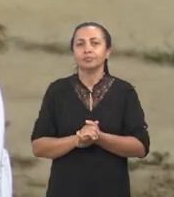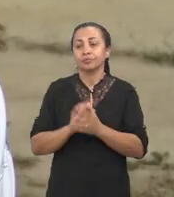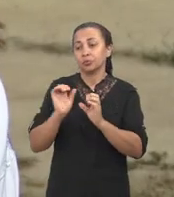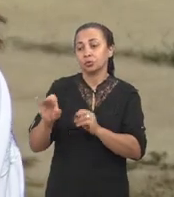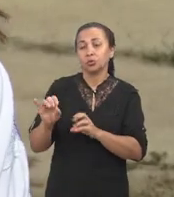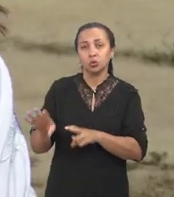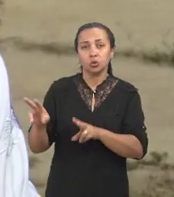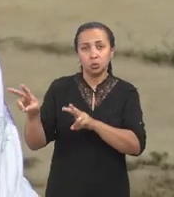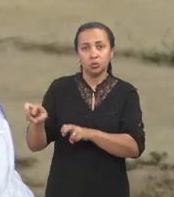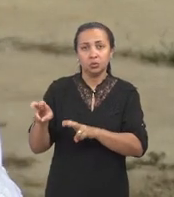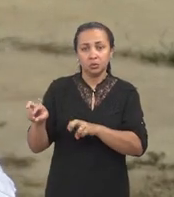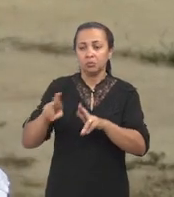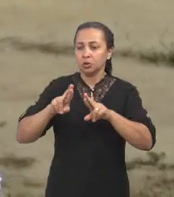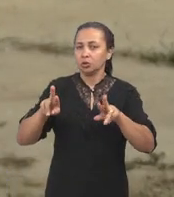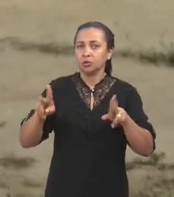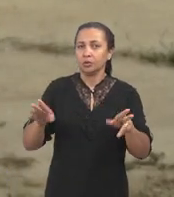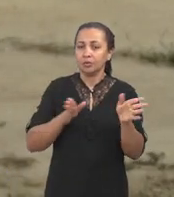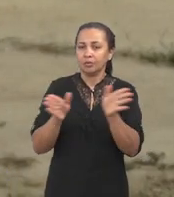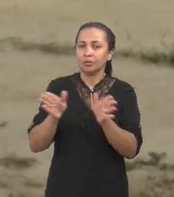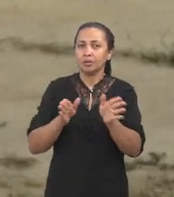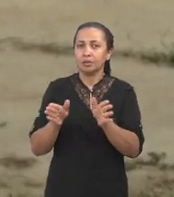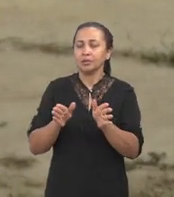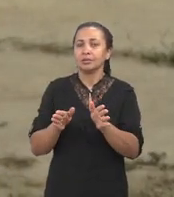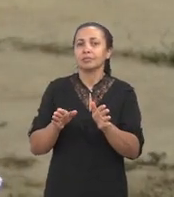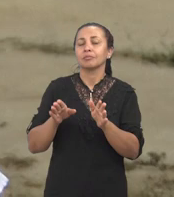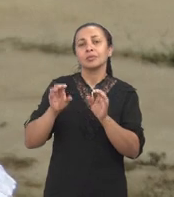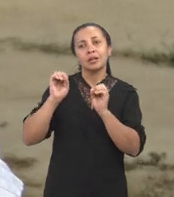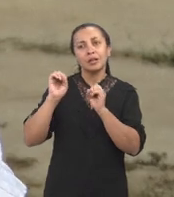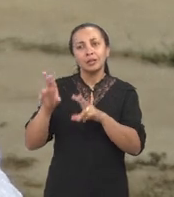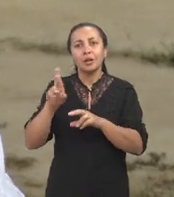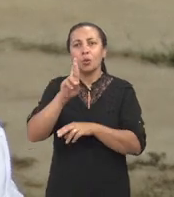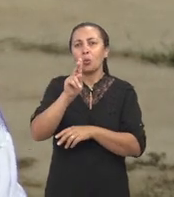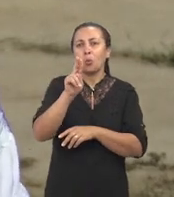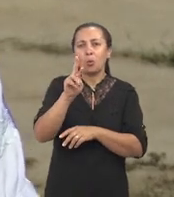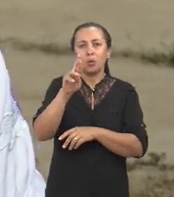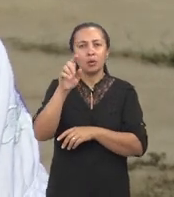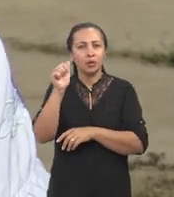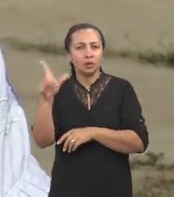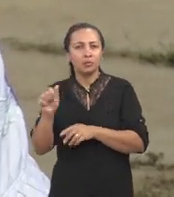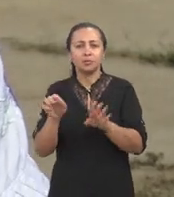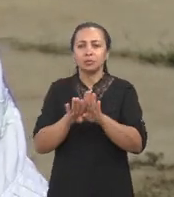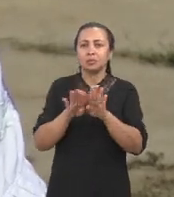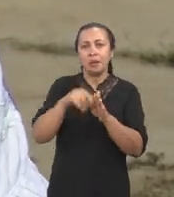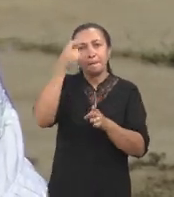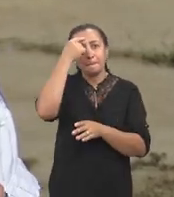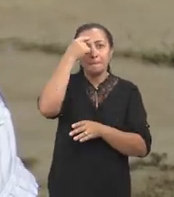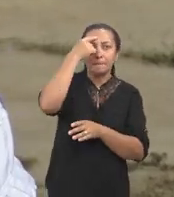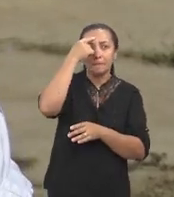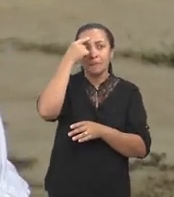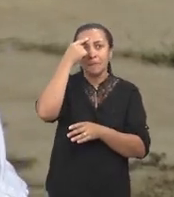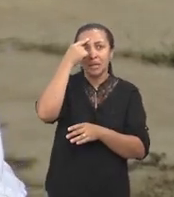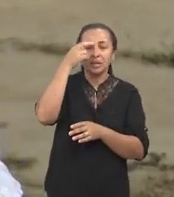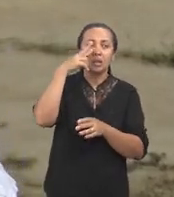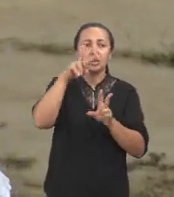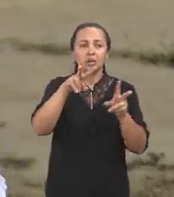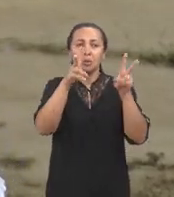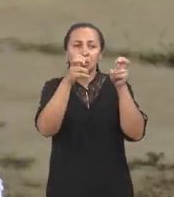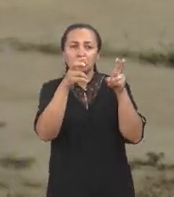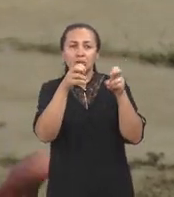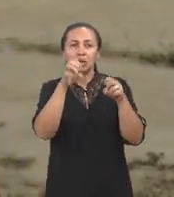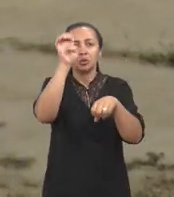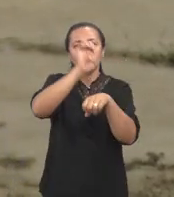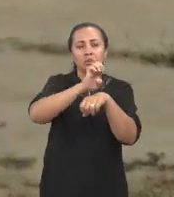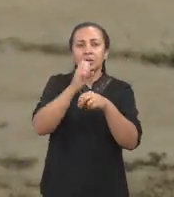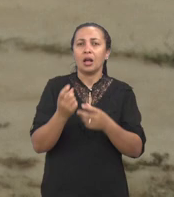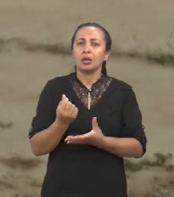eu Educação do campo a diferença entre a educação Rural é essa porque educação Rural é uma é pensar a educação dentro do ponto